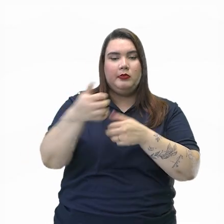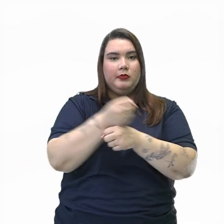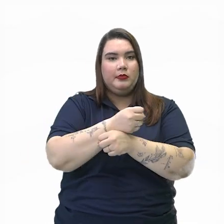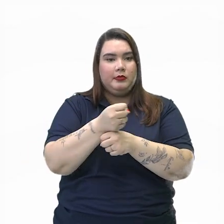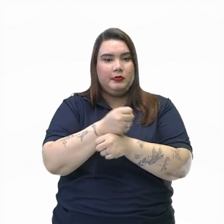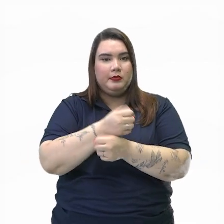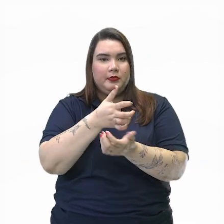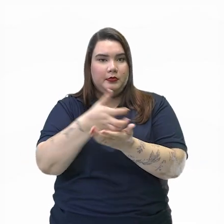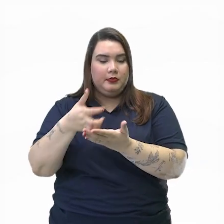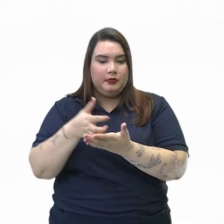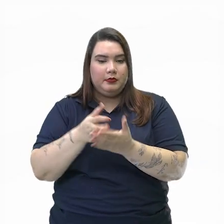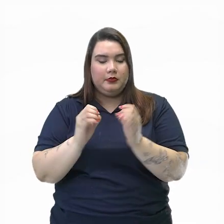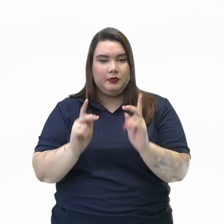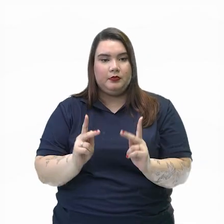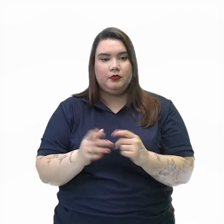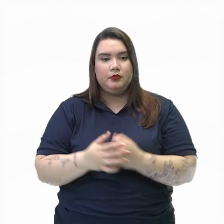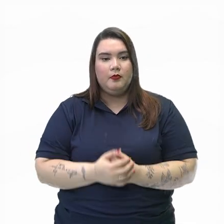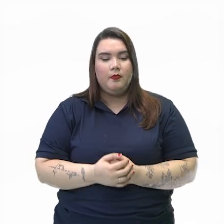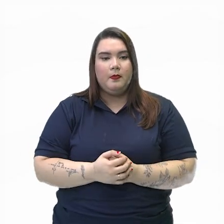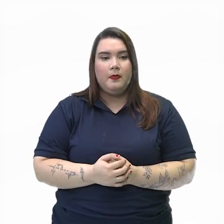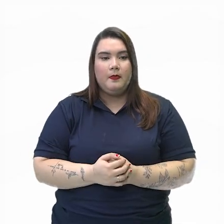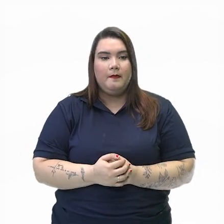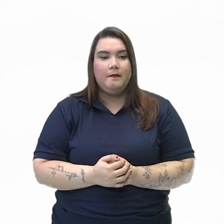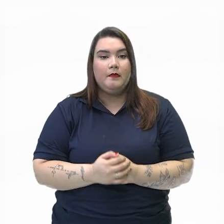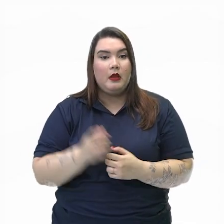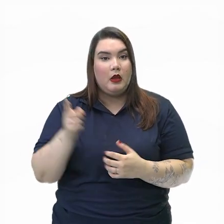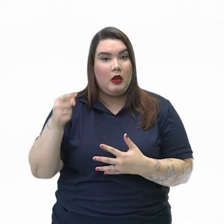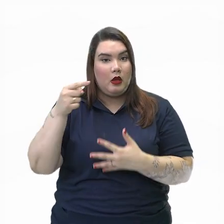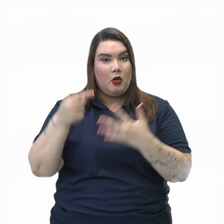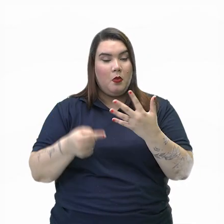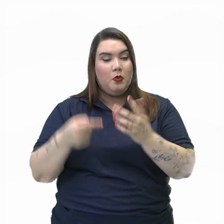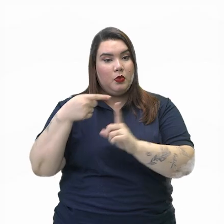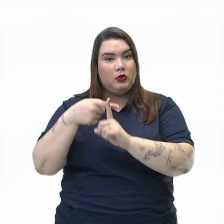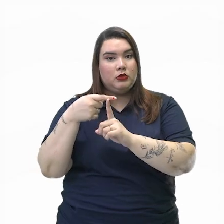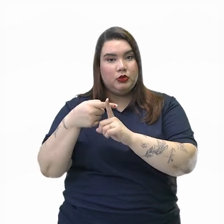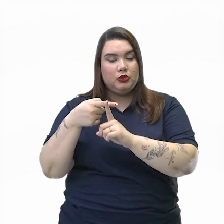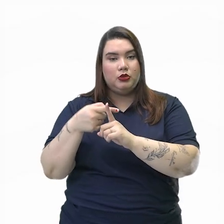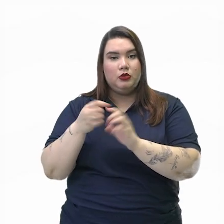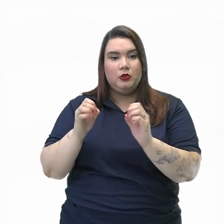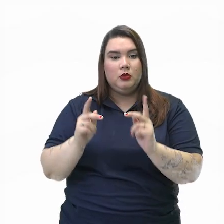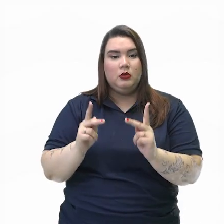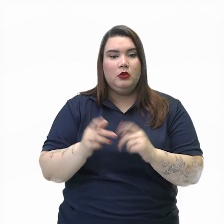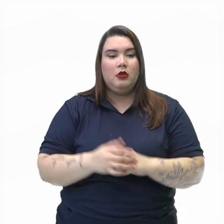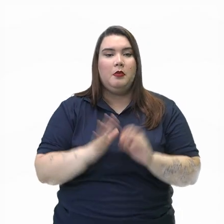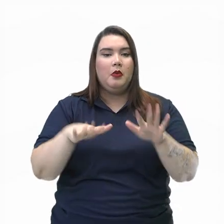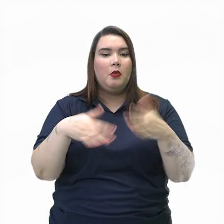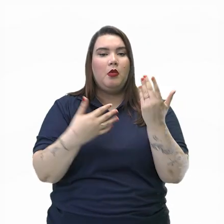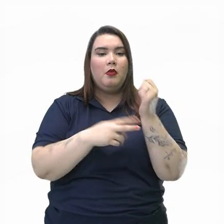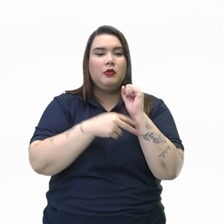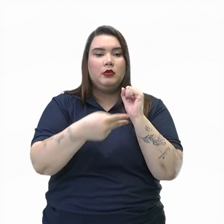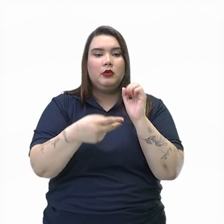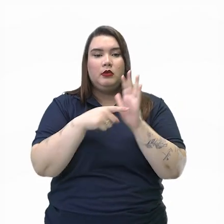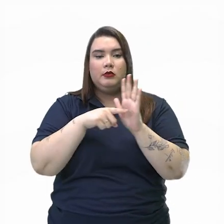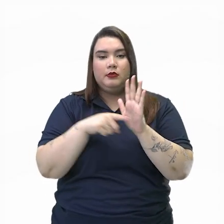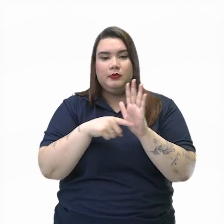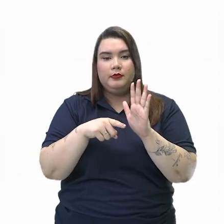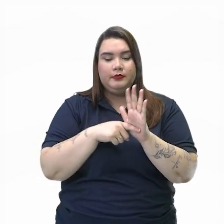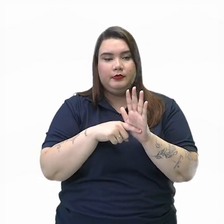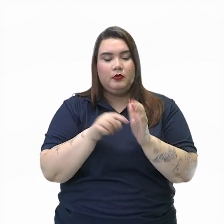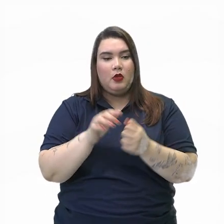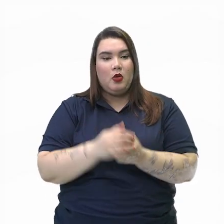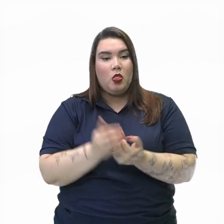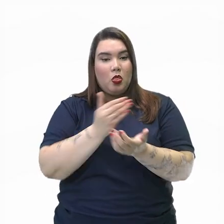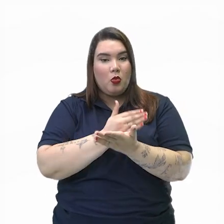custo de obtenção ao longo prazo. Já essas são as vantagens, pessoal. E as desvantagens?